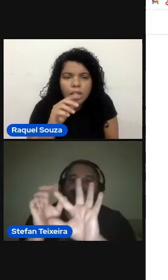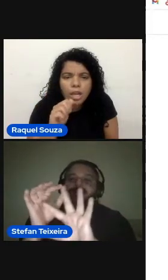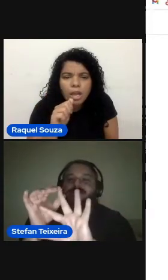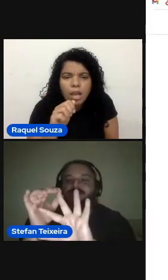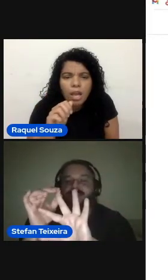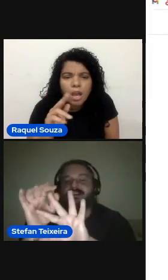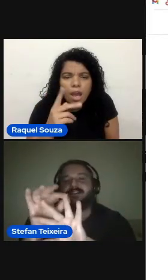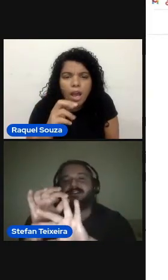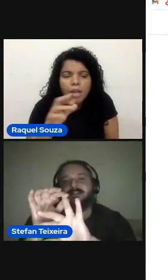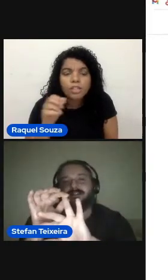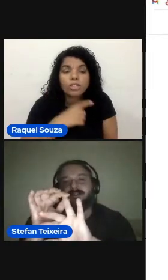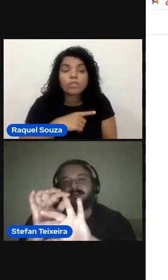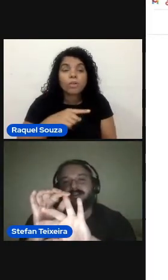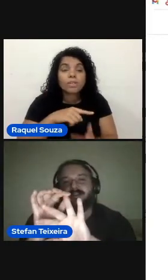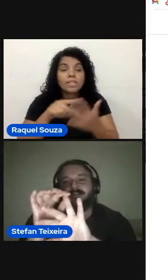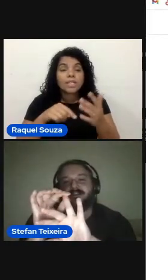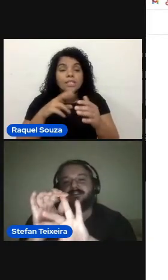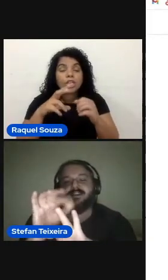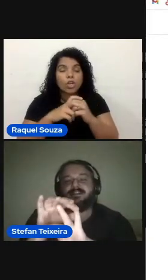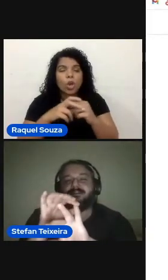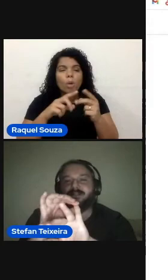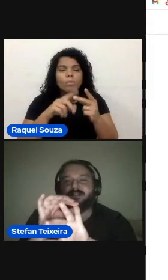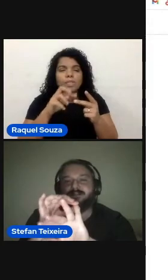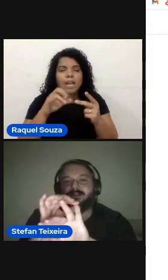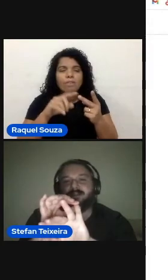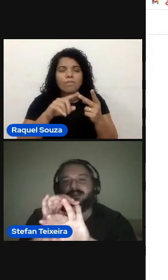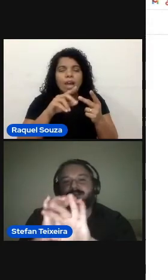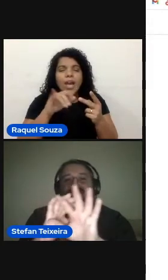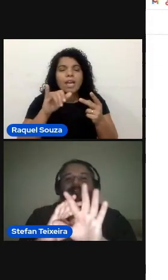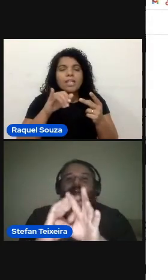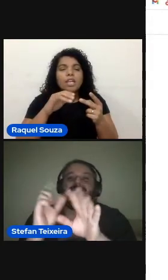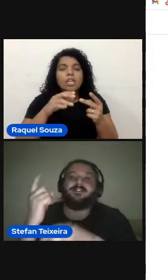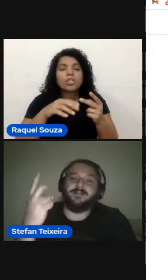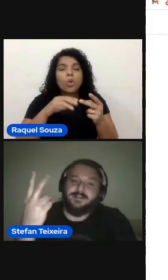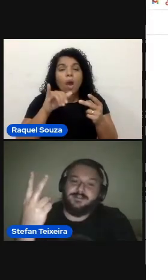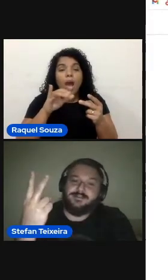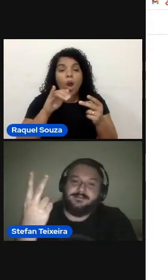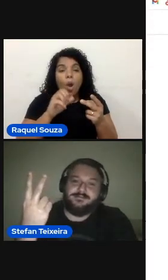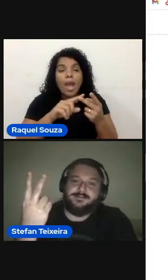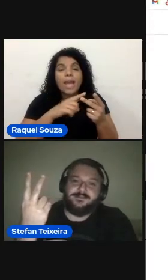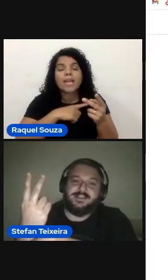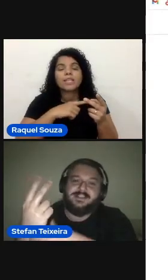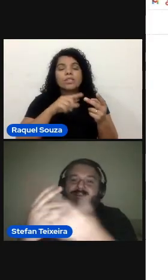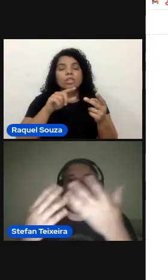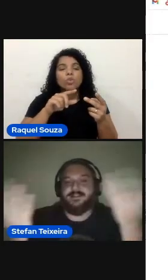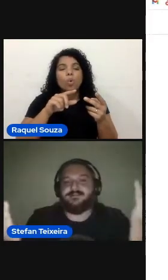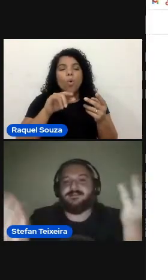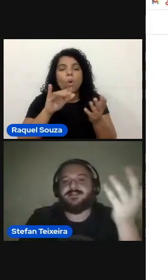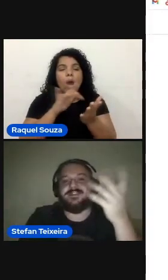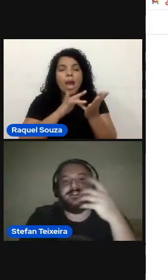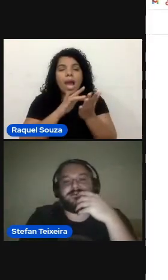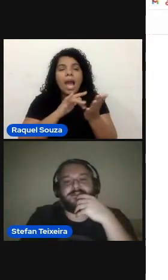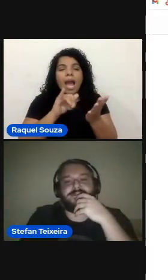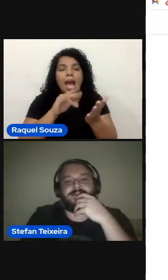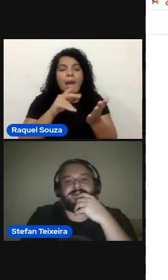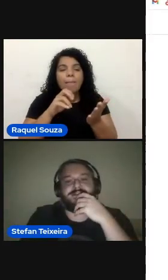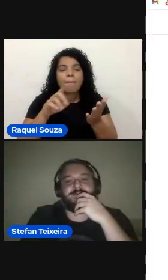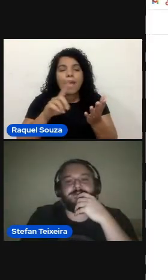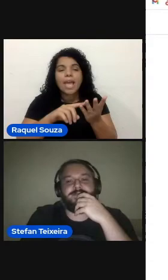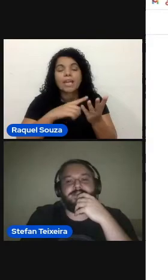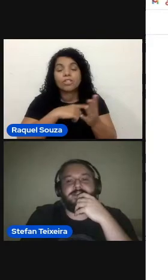Firefox, Safari no iOS, Safari no iPad. E 2 componentes, então são 10